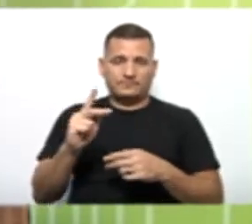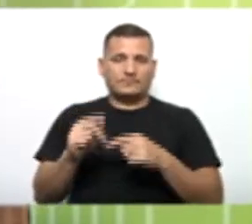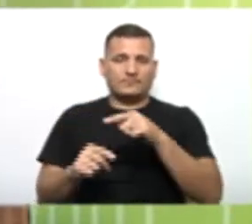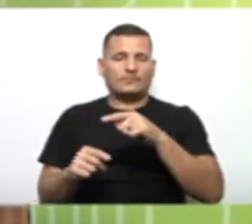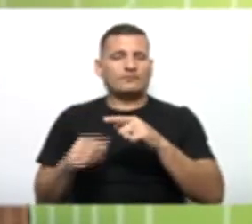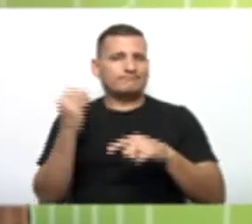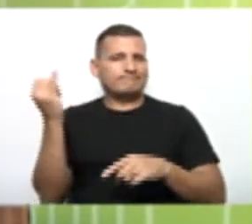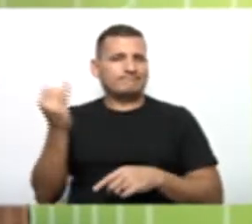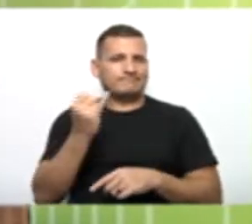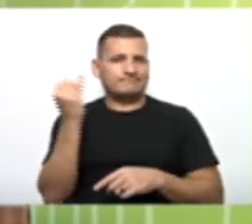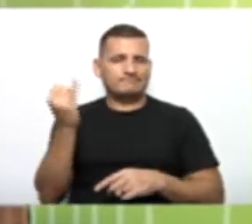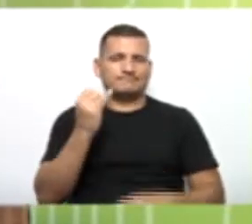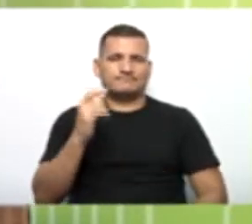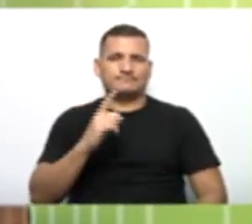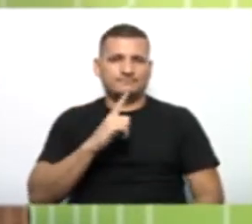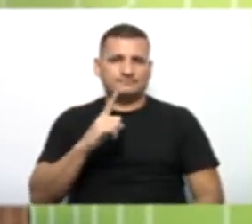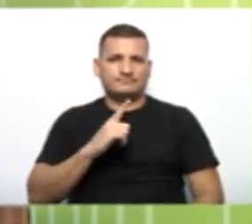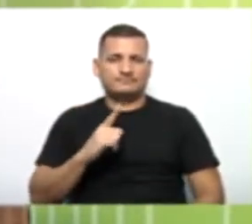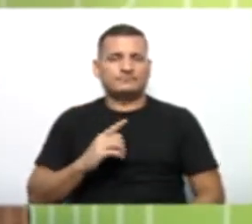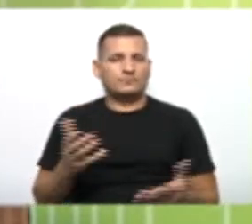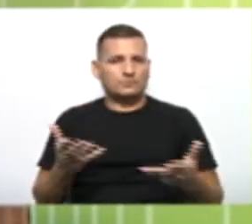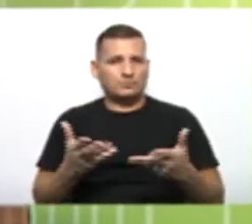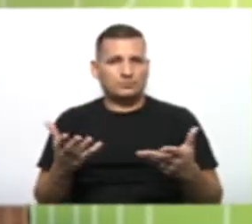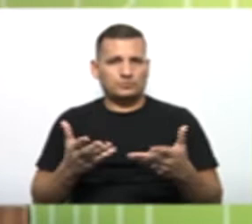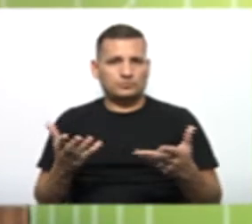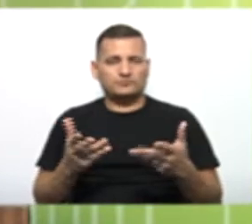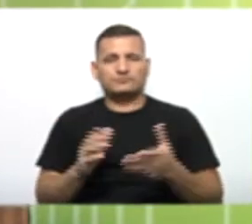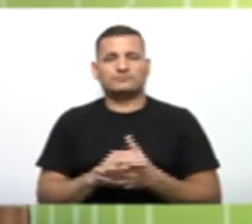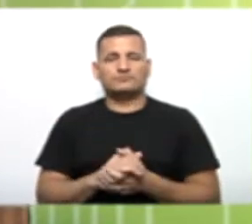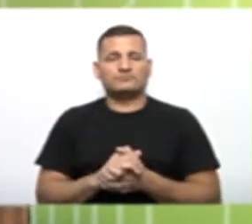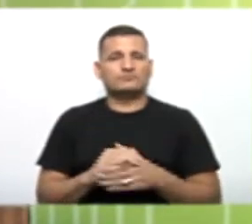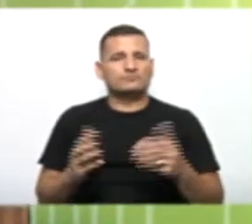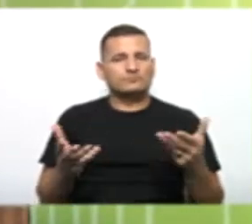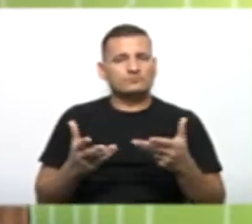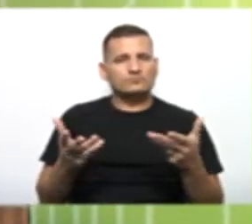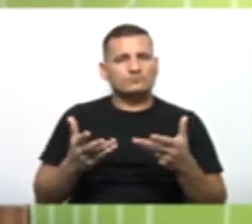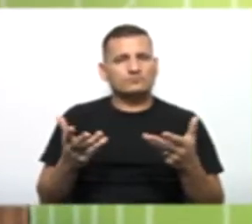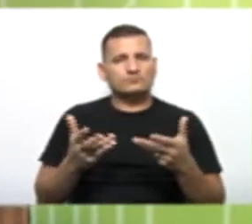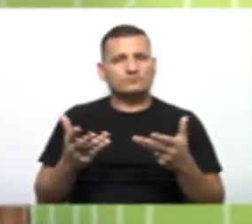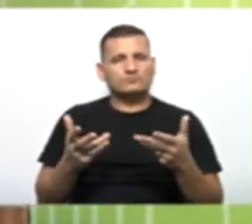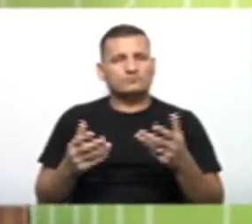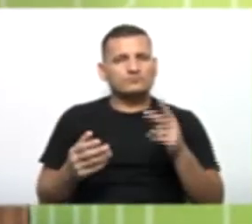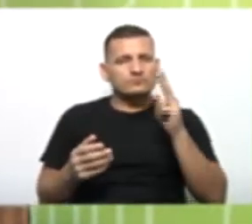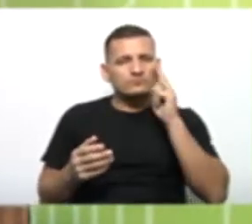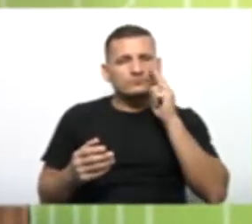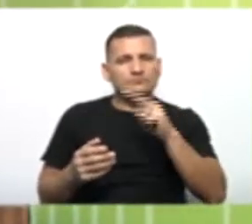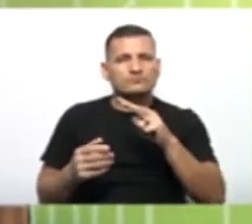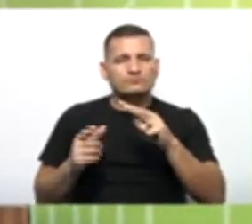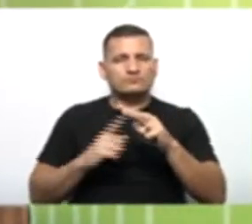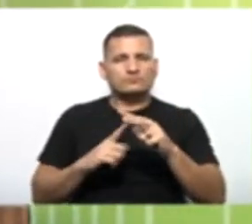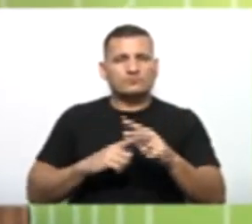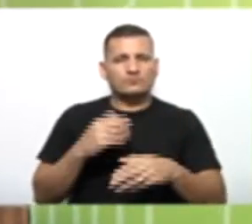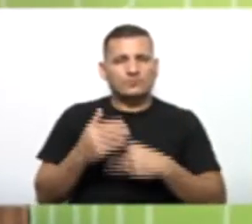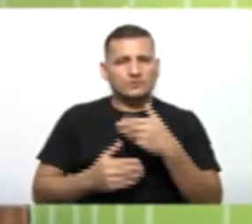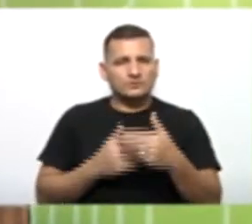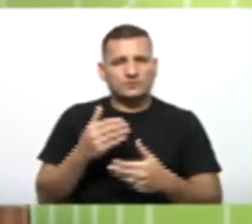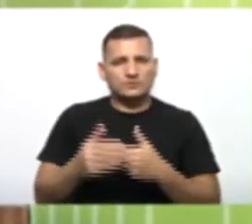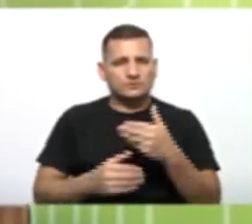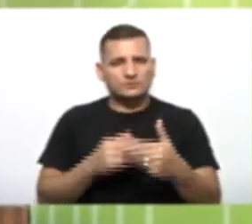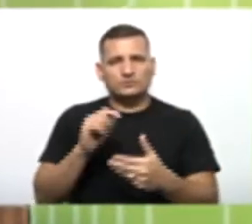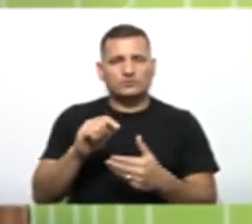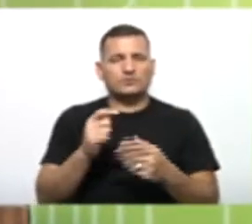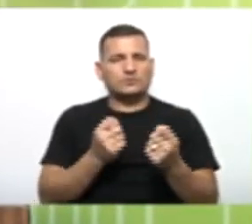muito importantes alunos para o mundo moderno né tem visto que hoje nós vivemos um processo econômico chamado de